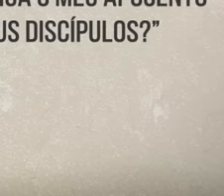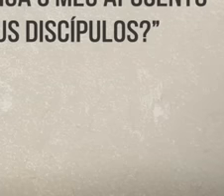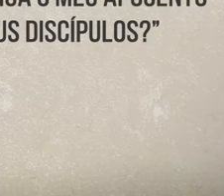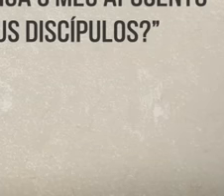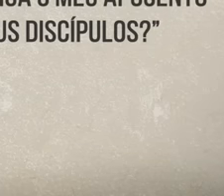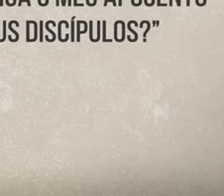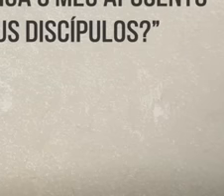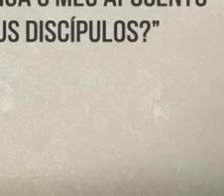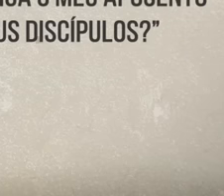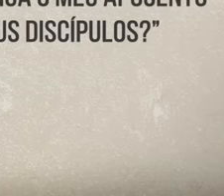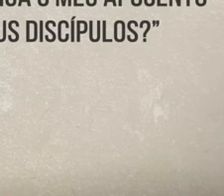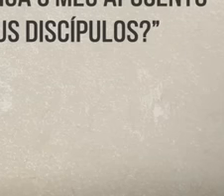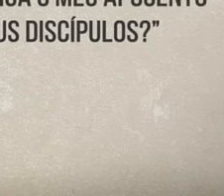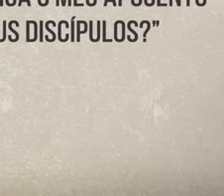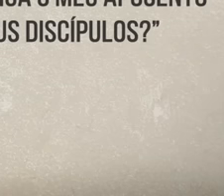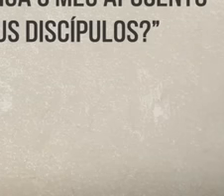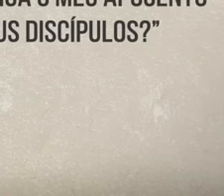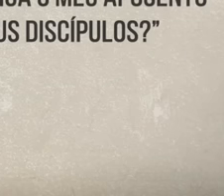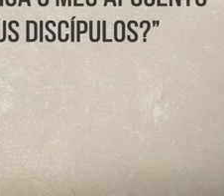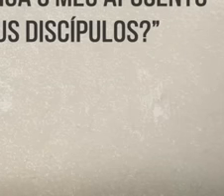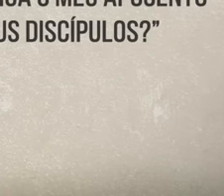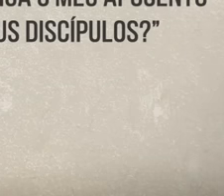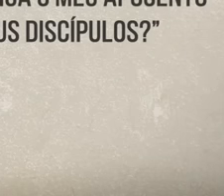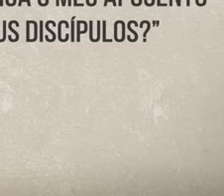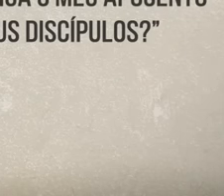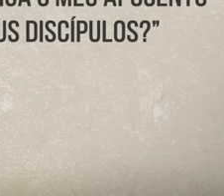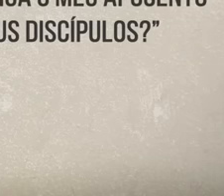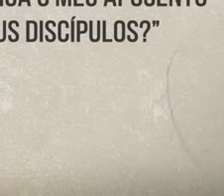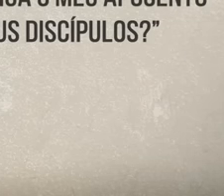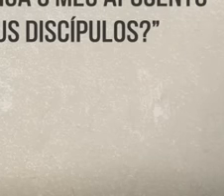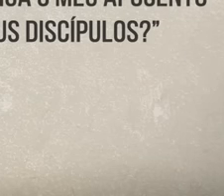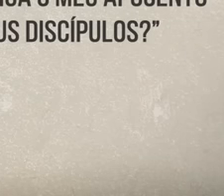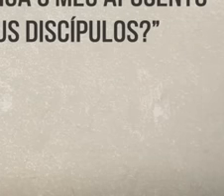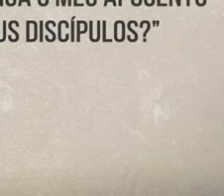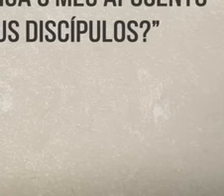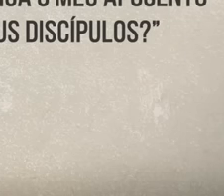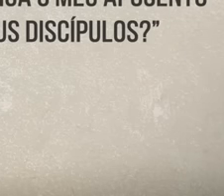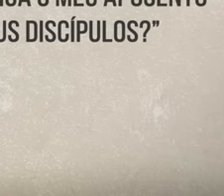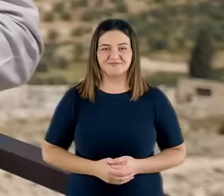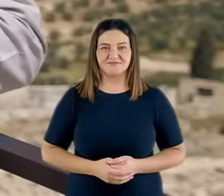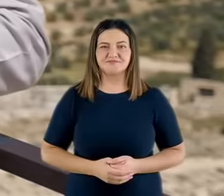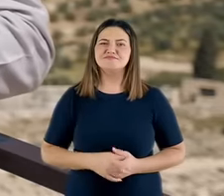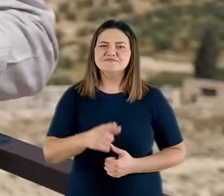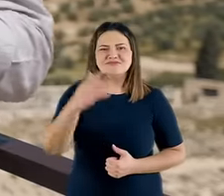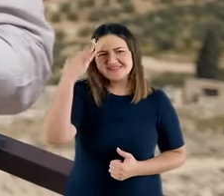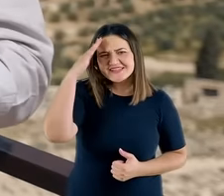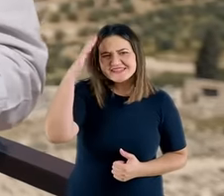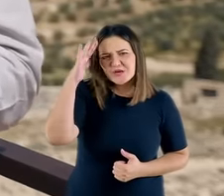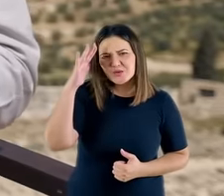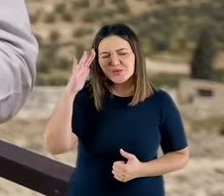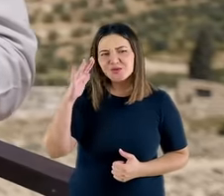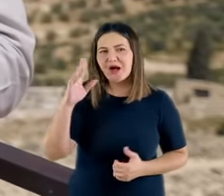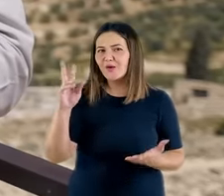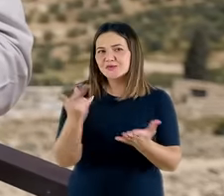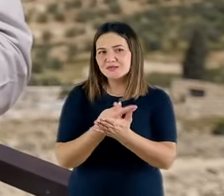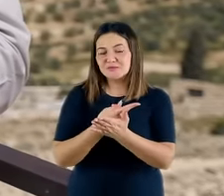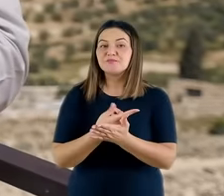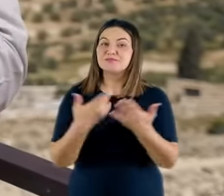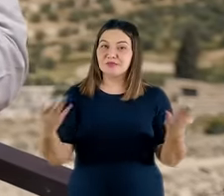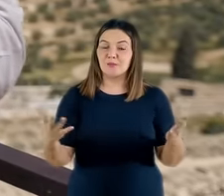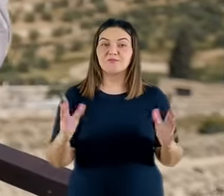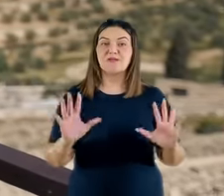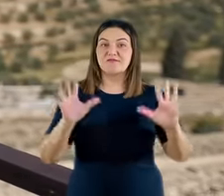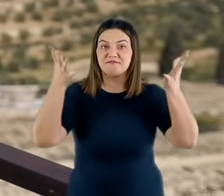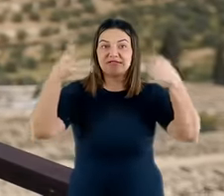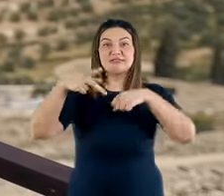meus discípulos? Marcos, capítulo 14, versículos 12 a 14. Você entendeu essa passagem da Bíblia?